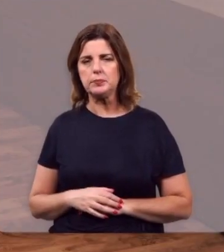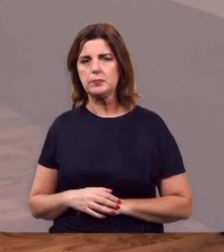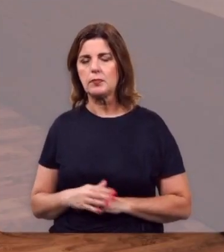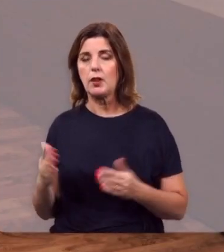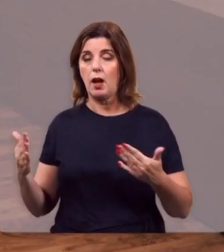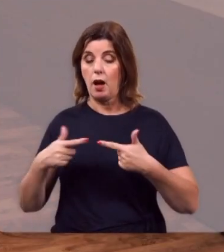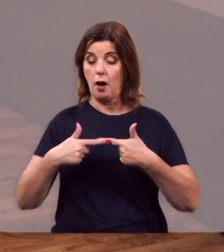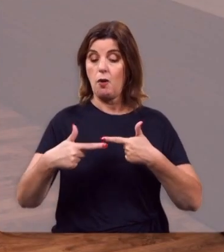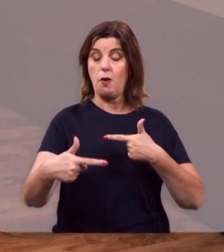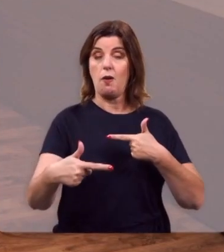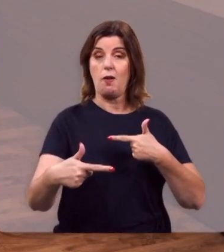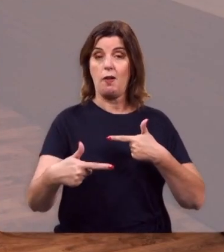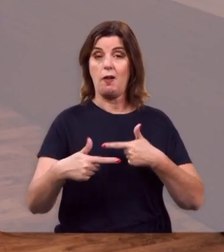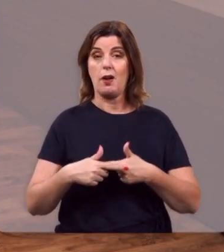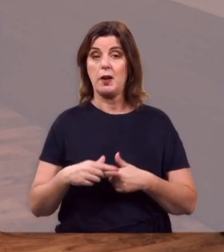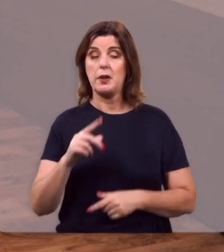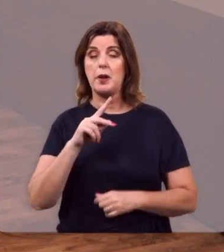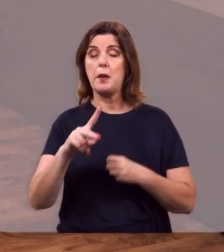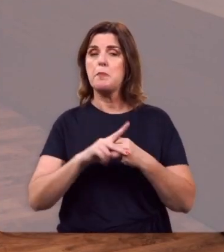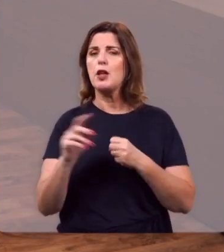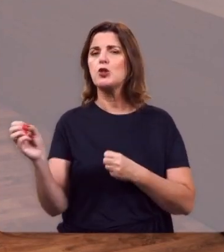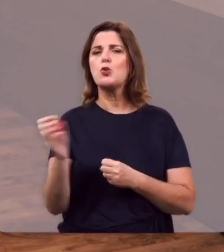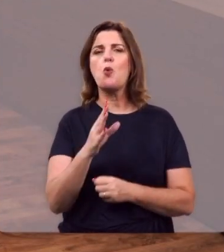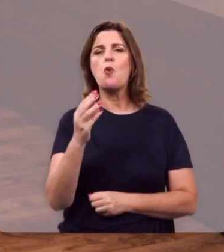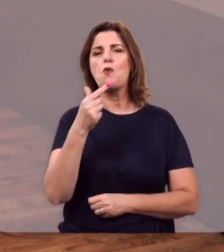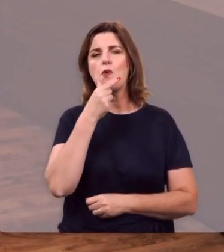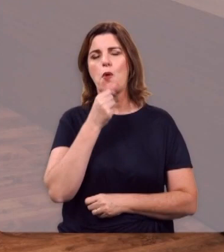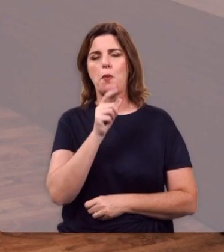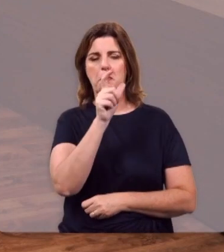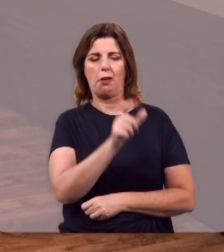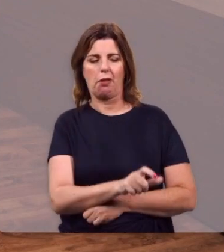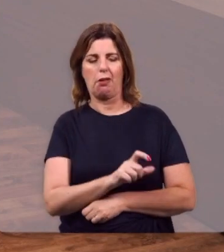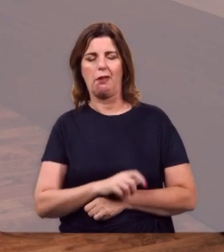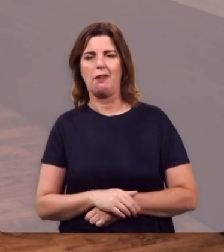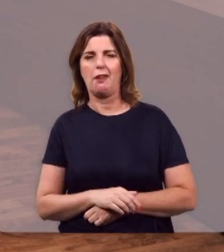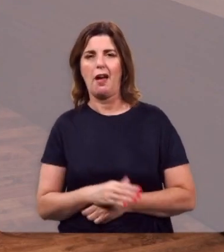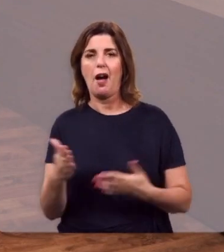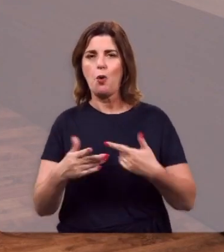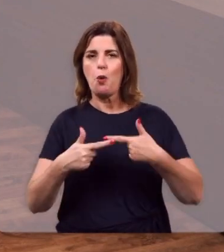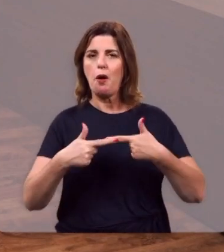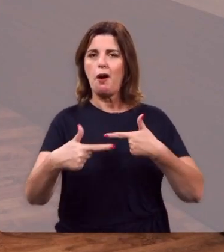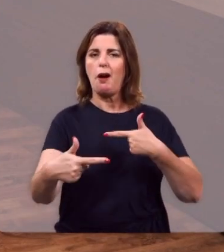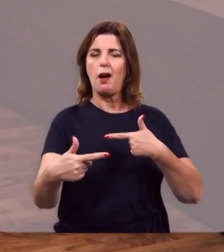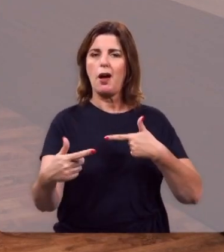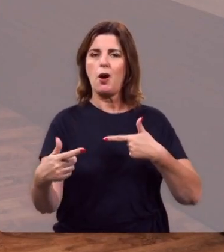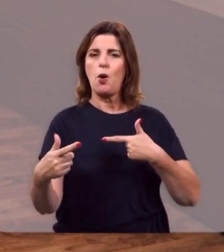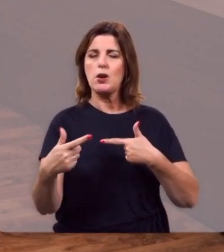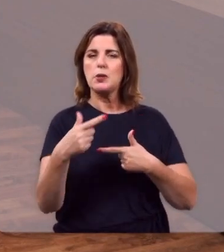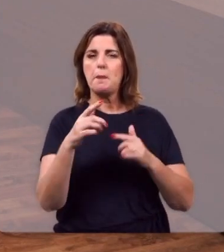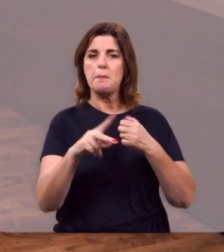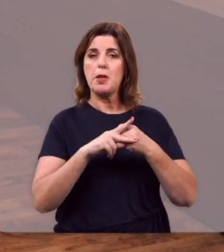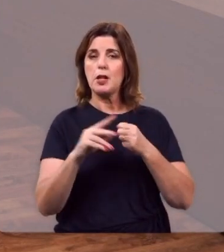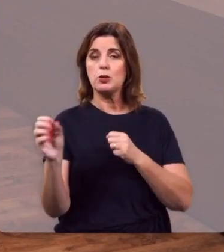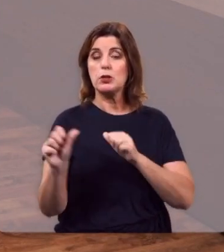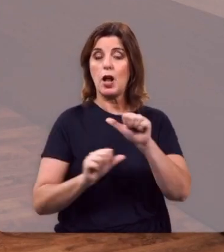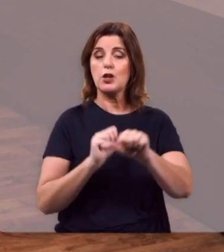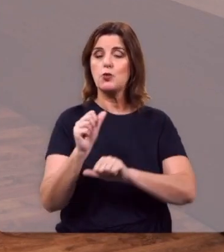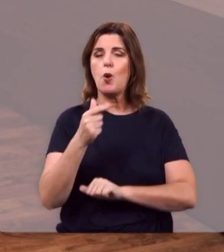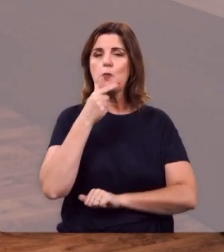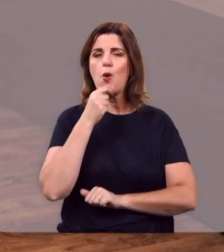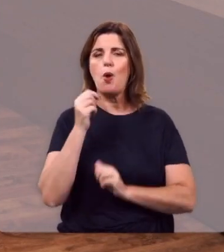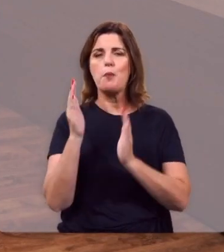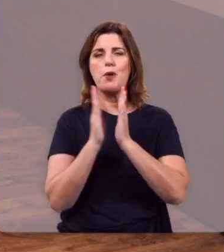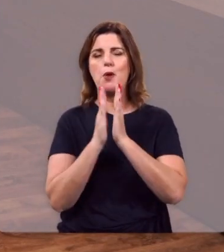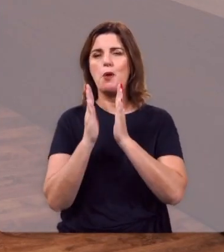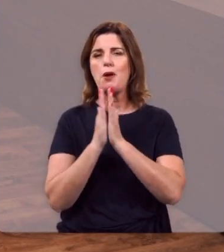A partir desse momento, Pedro é um outro homem. A partir desse momento, Pedro é um homem de oração. A